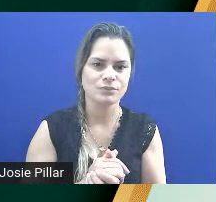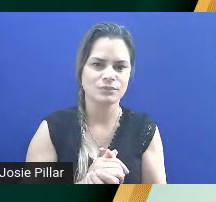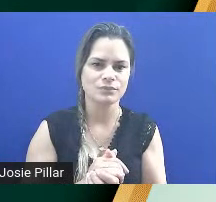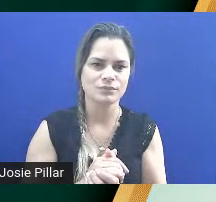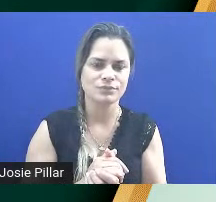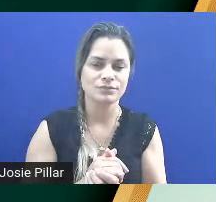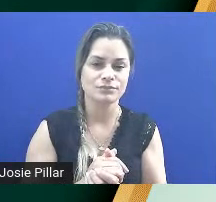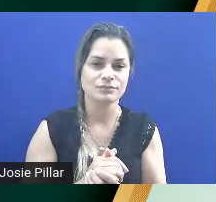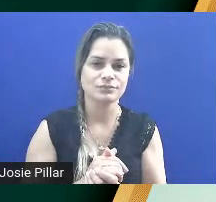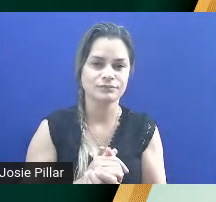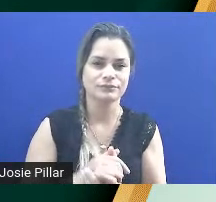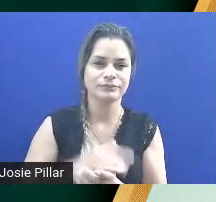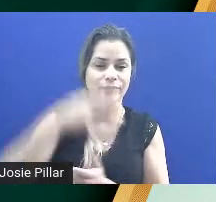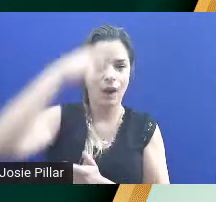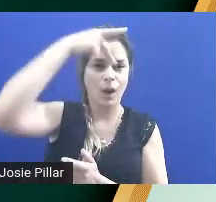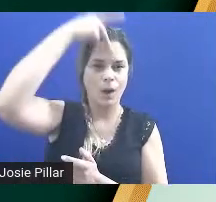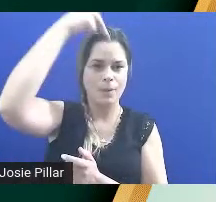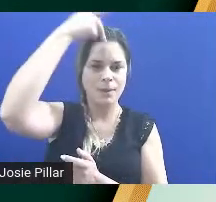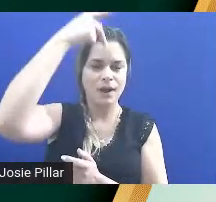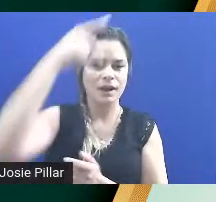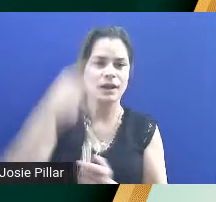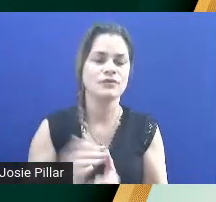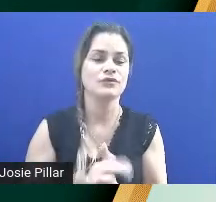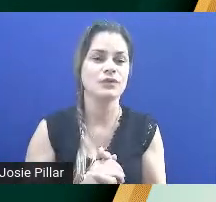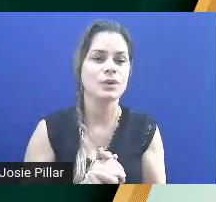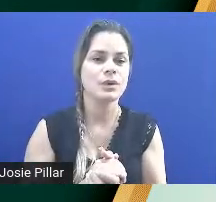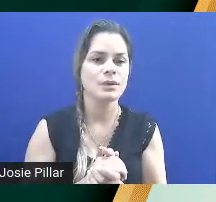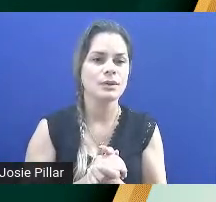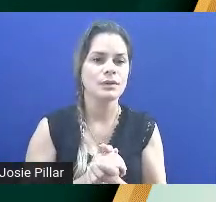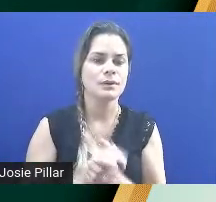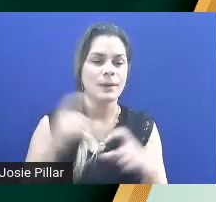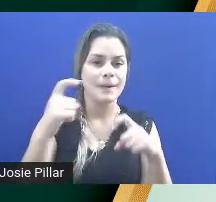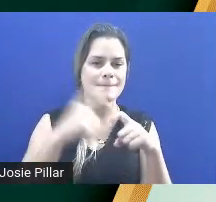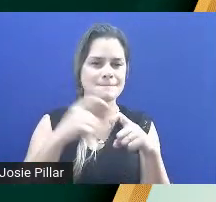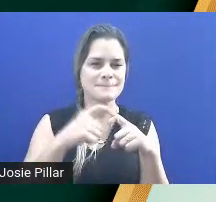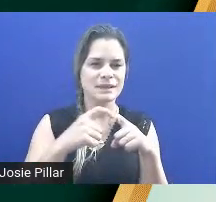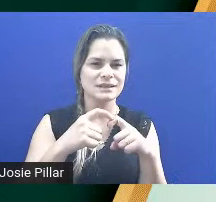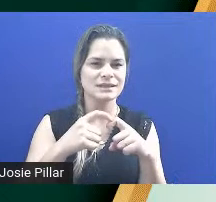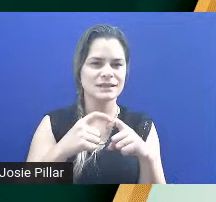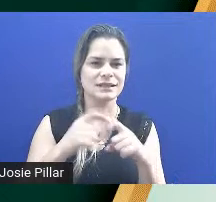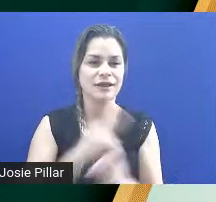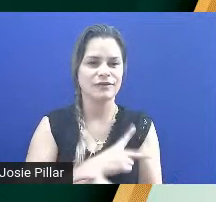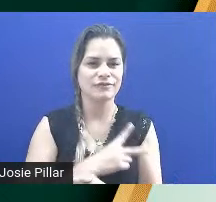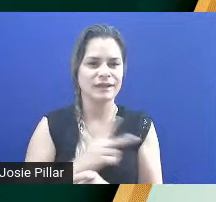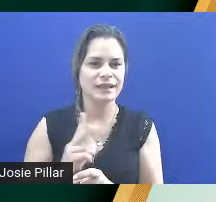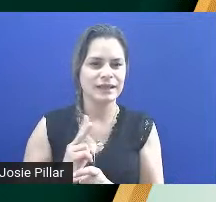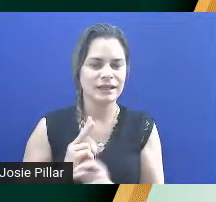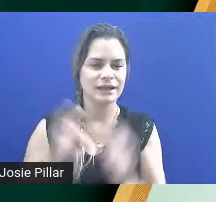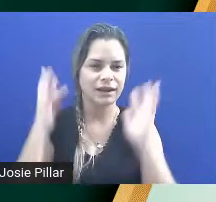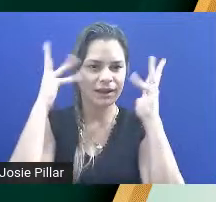O paraninfo de Medicina Veterinária, professor Marcos da Silva Azevedo.